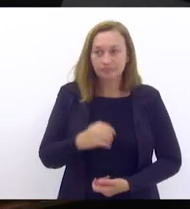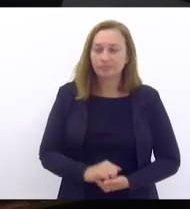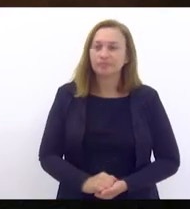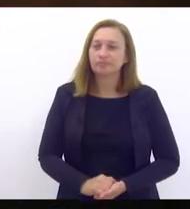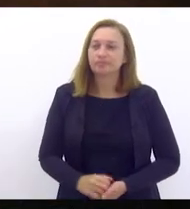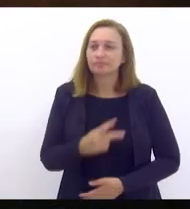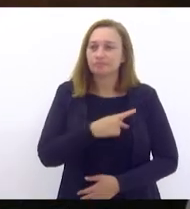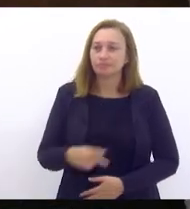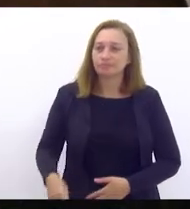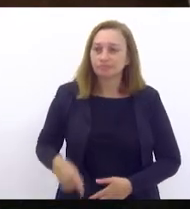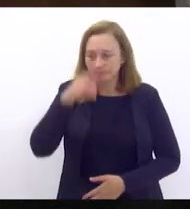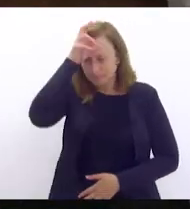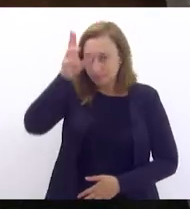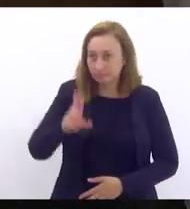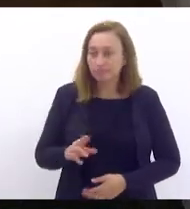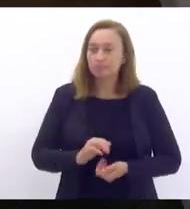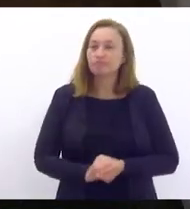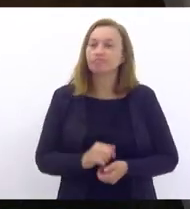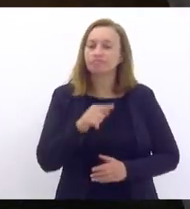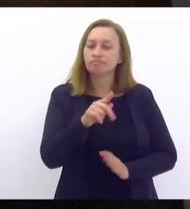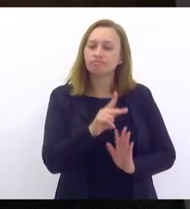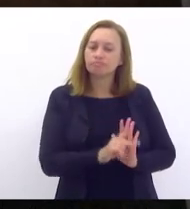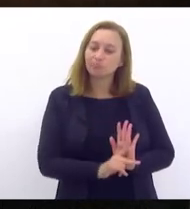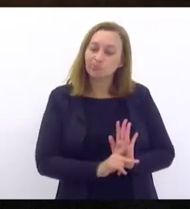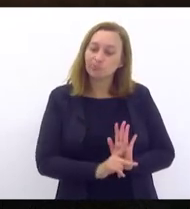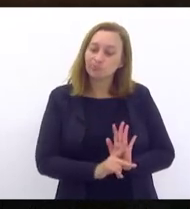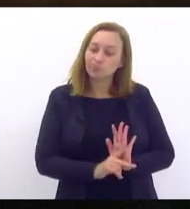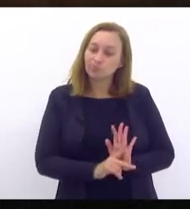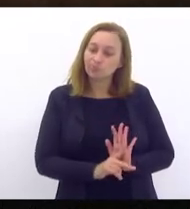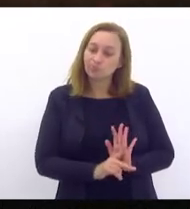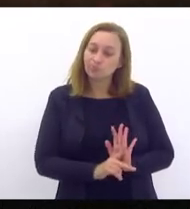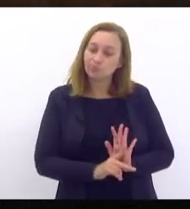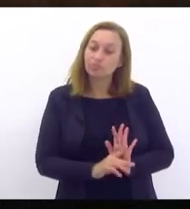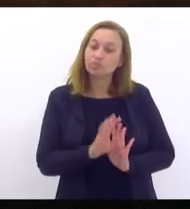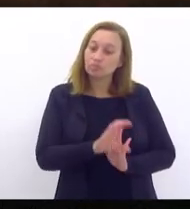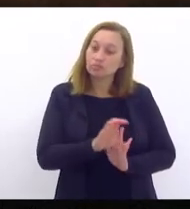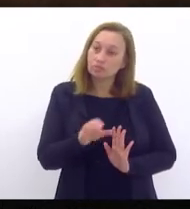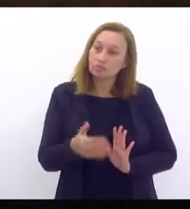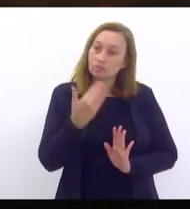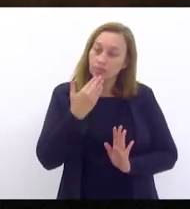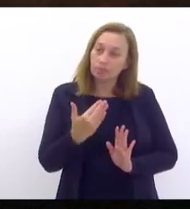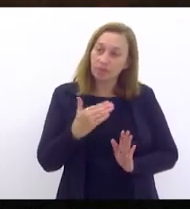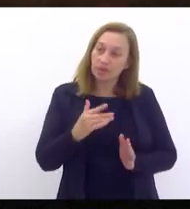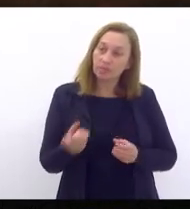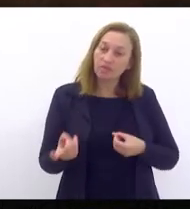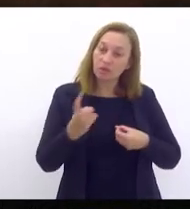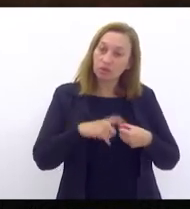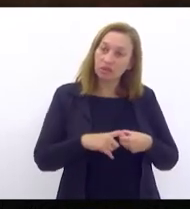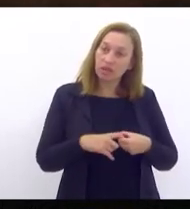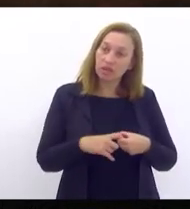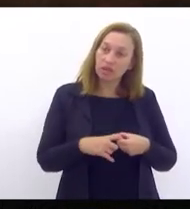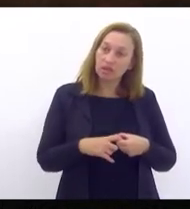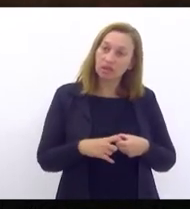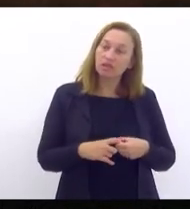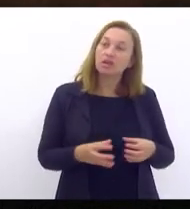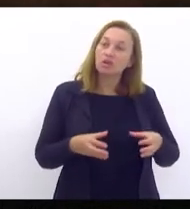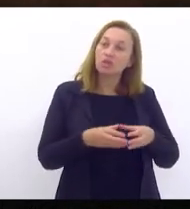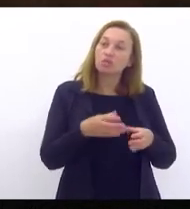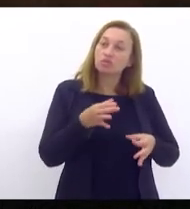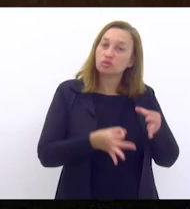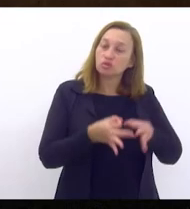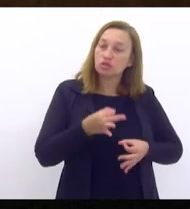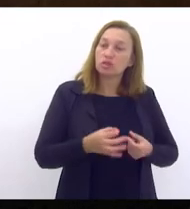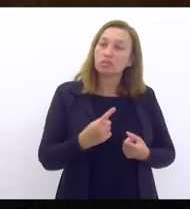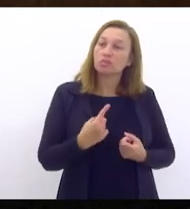Presidenta Tia Ju, este projeto, a CCJ solicita para remeter novamente à Comissão de Constituição e